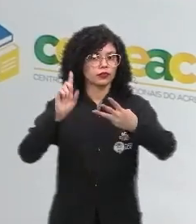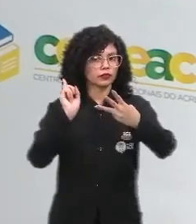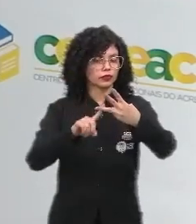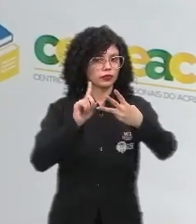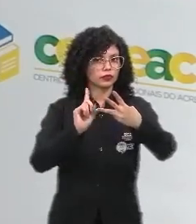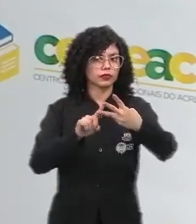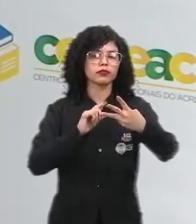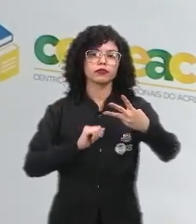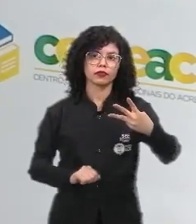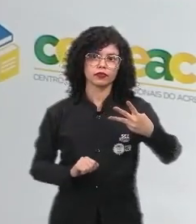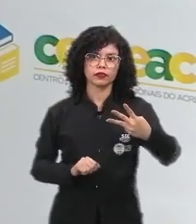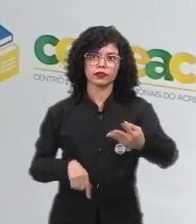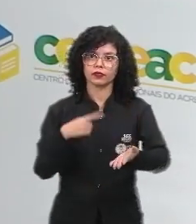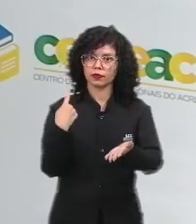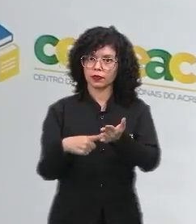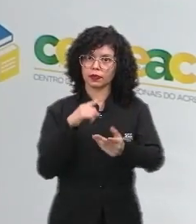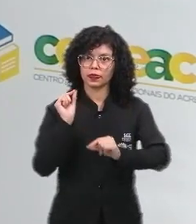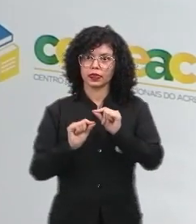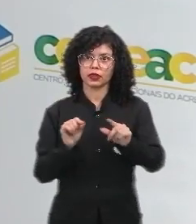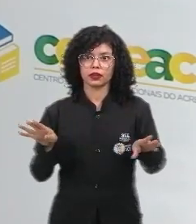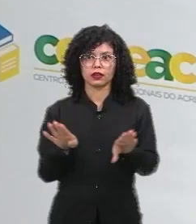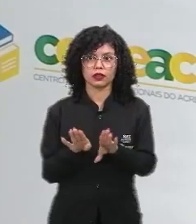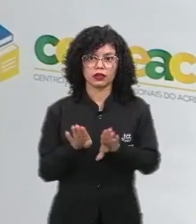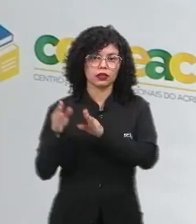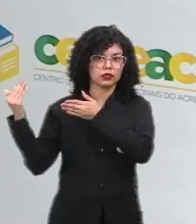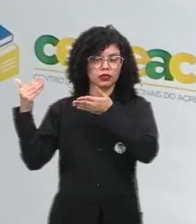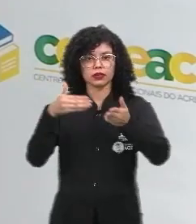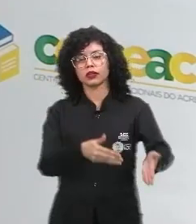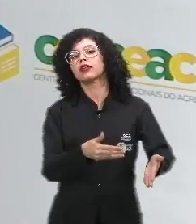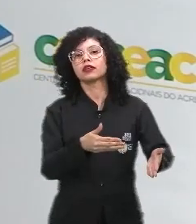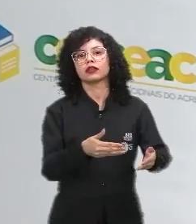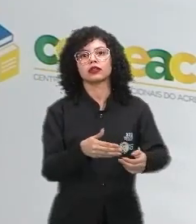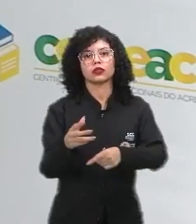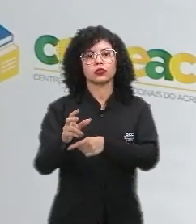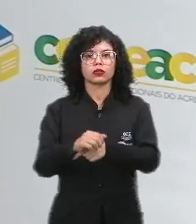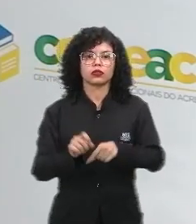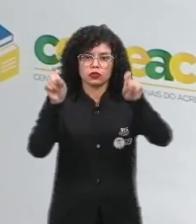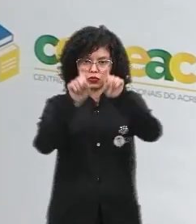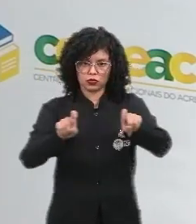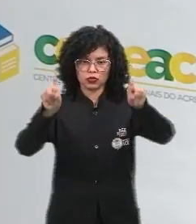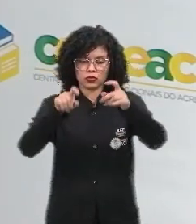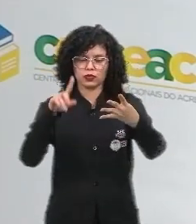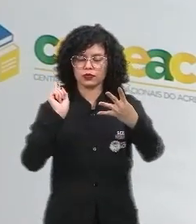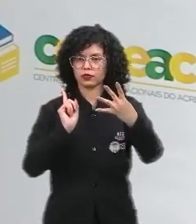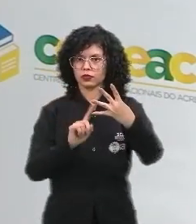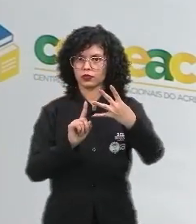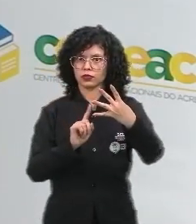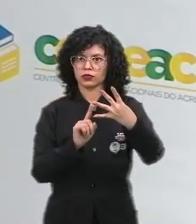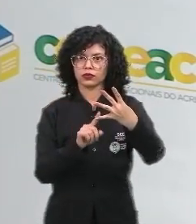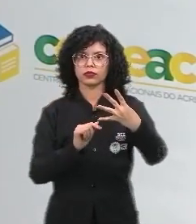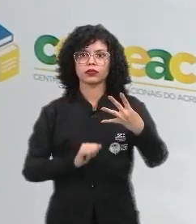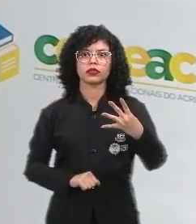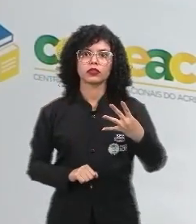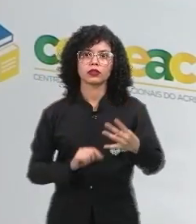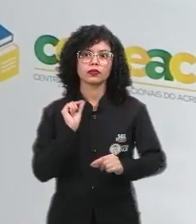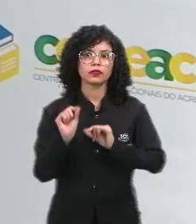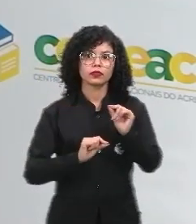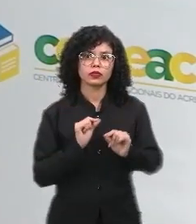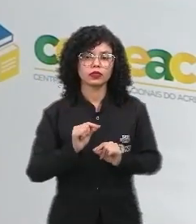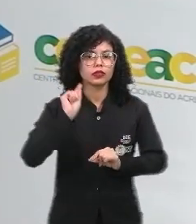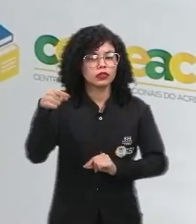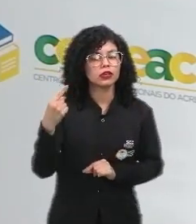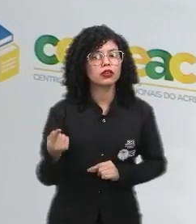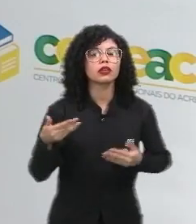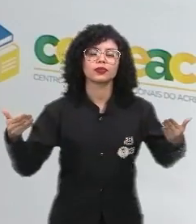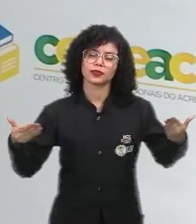terceira fase, marcada também pela chegada dos computadores. E a quarta fase, que seria aquela em que